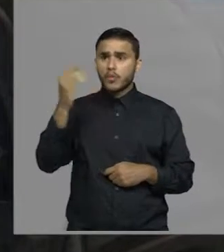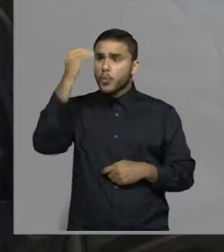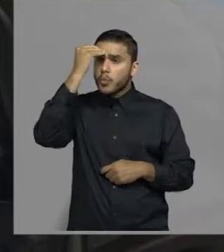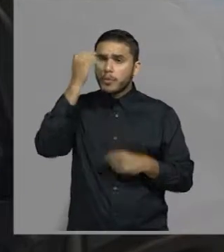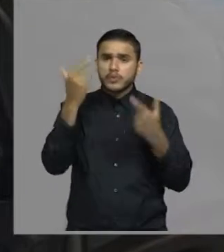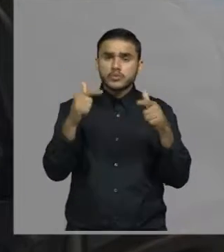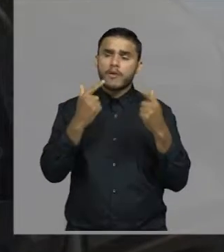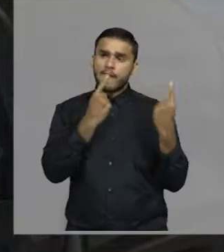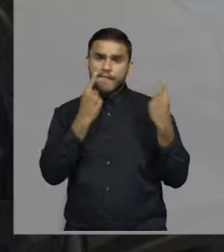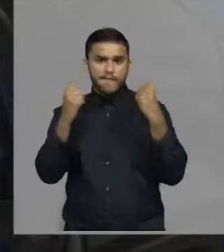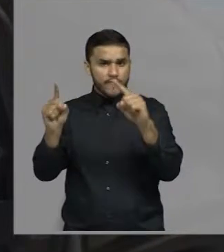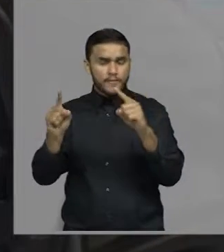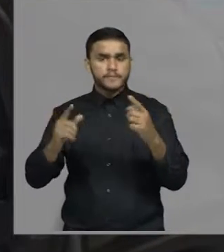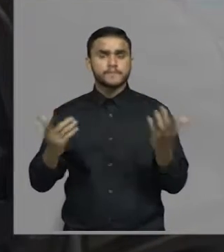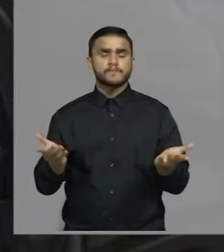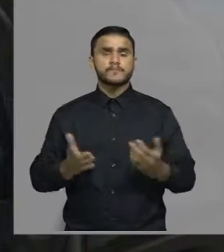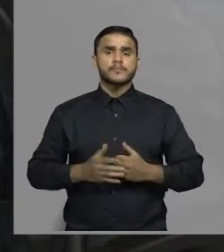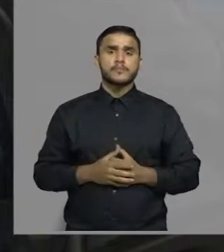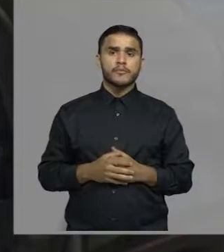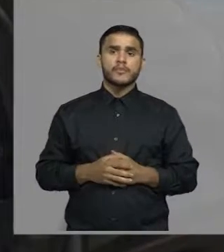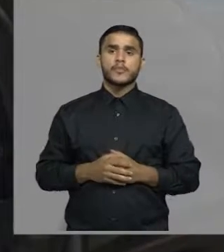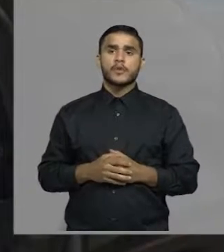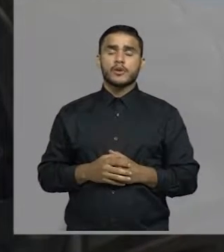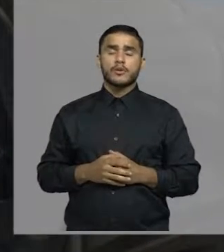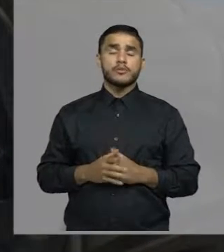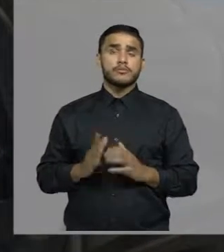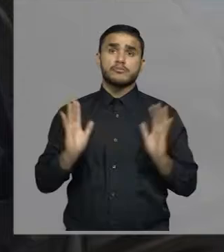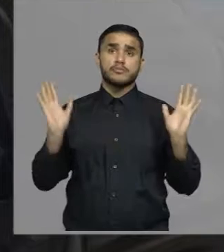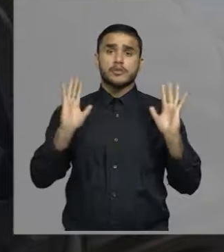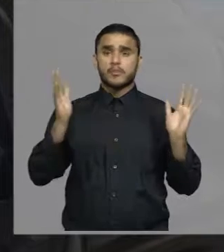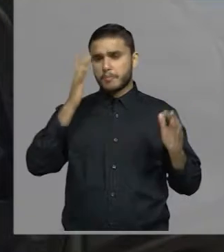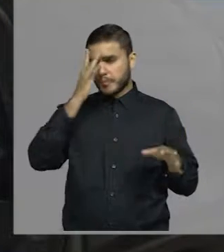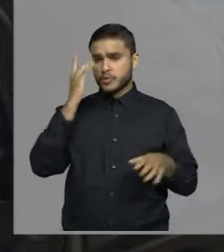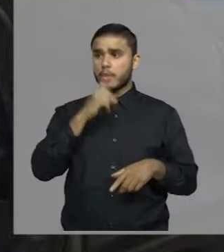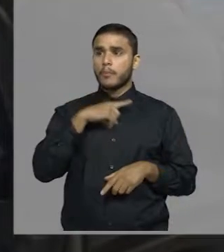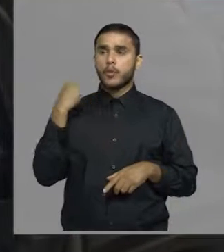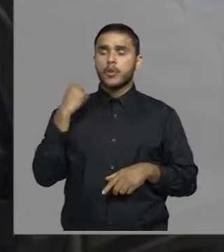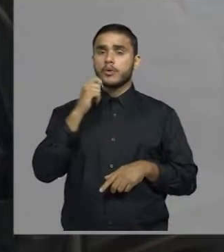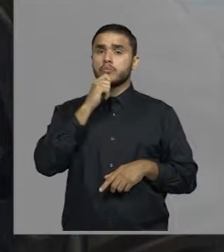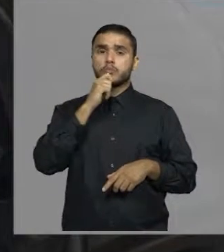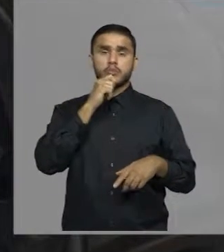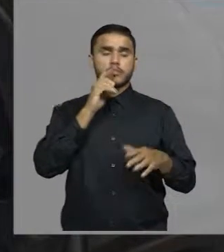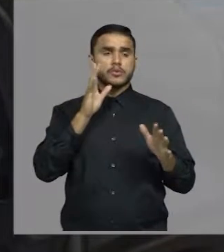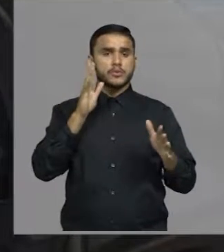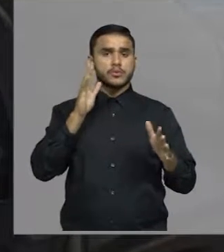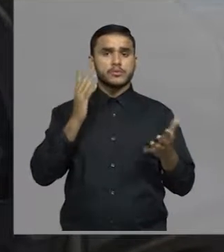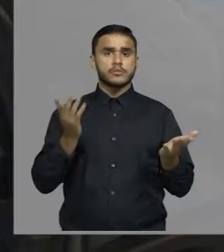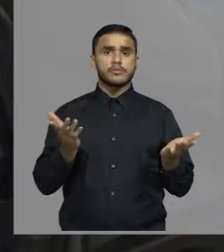contra por enquanto nós não tivemos ainda vítimas, graças a Deus, vítimas, né,